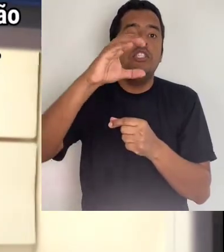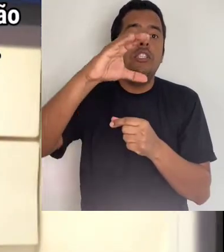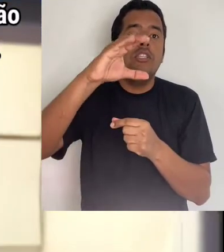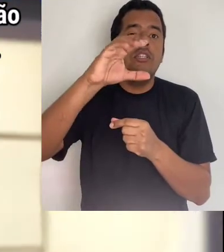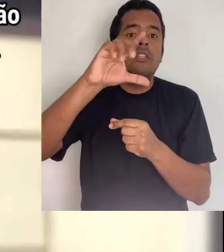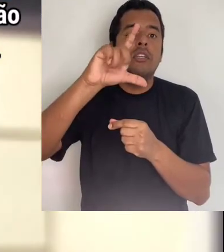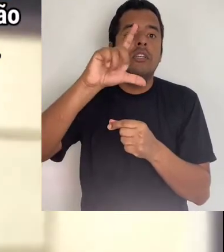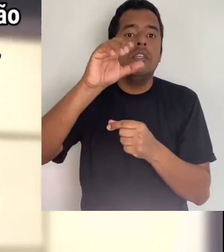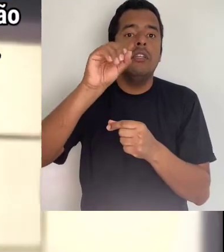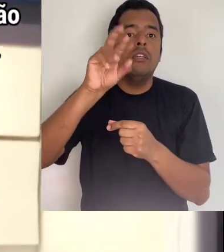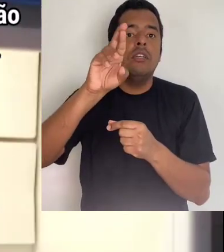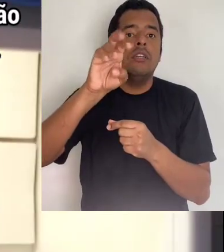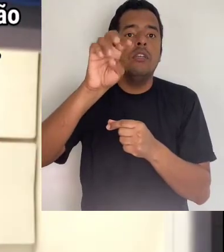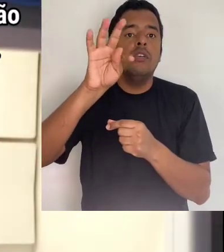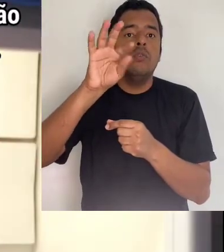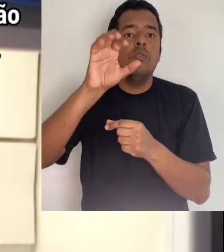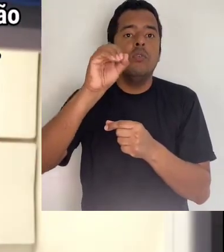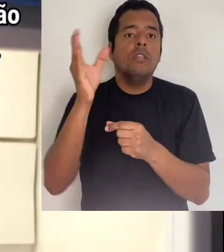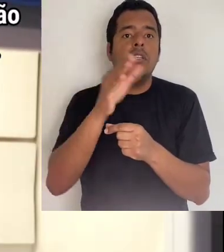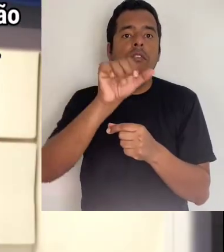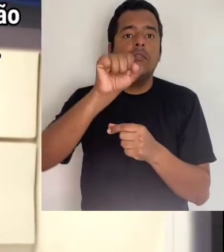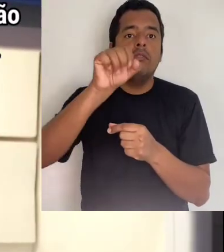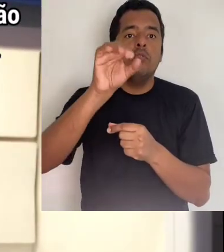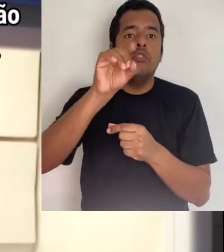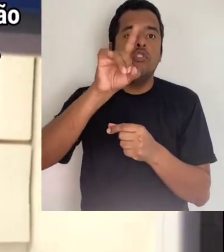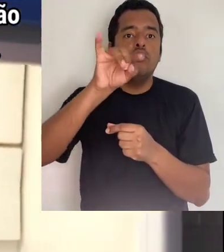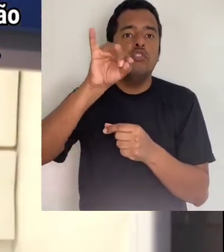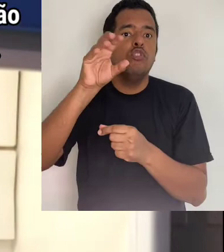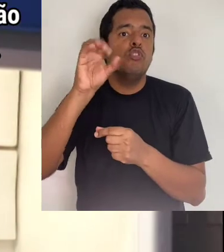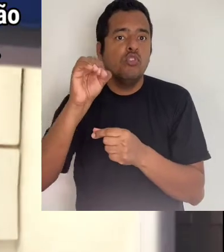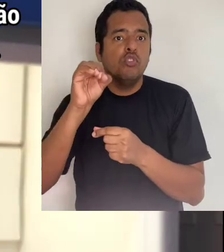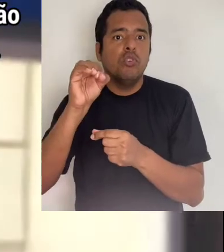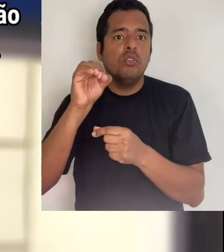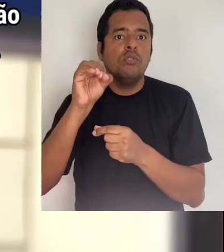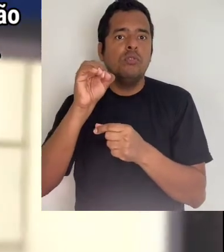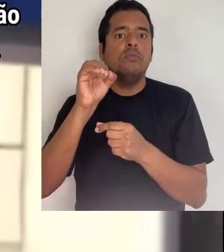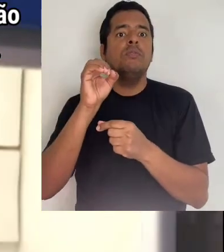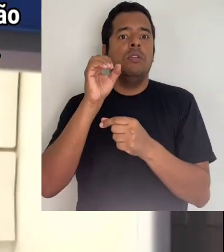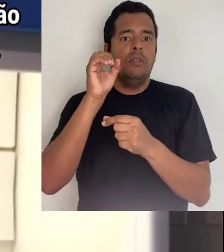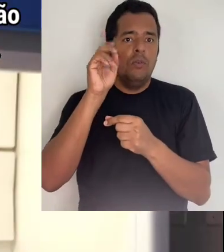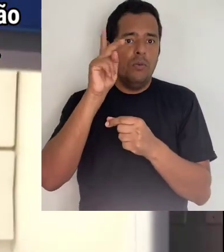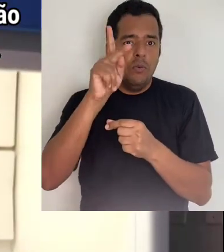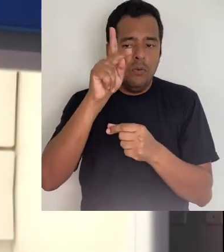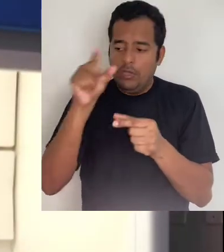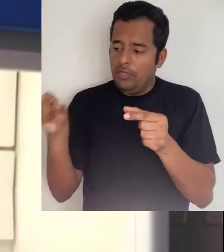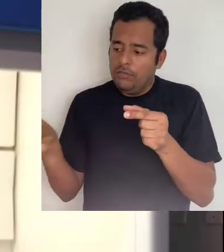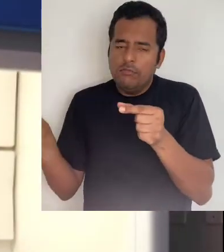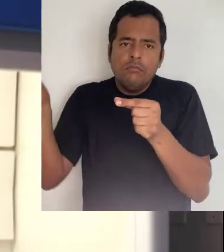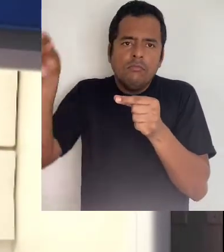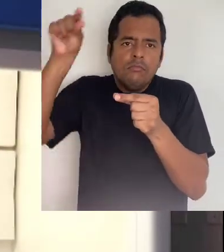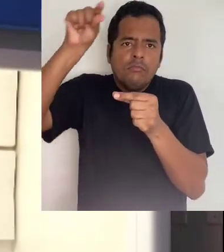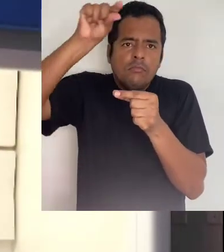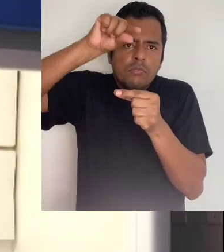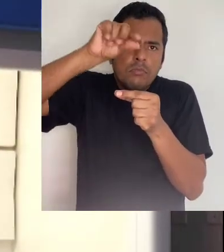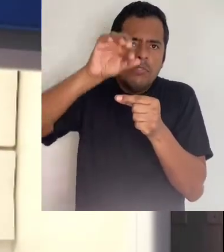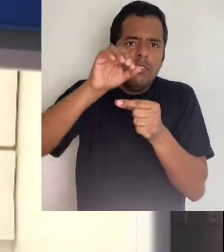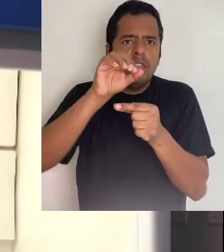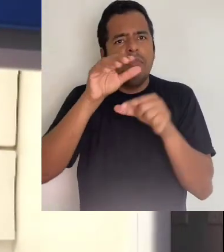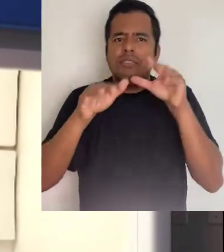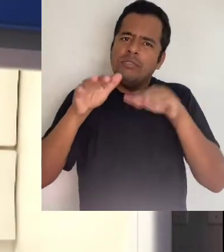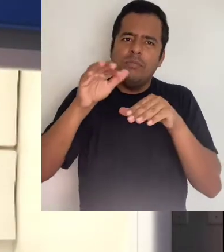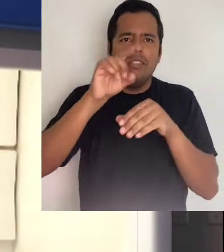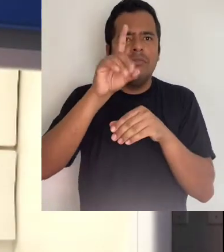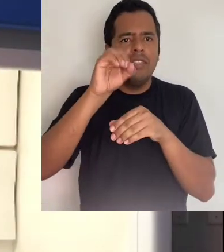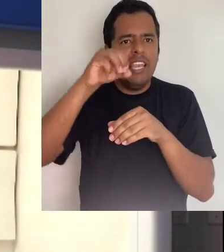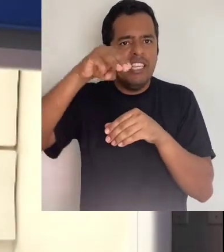de cloreto de sódio, certo? Para que isso? A solução de cloreto de sódio ela tem uma função de quebrar a emulsão, tá? Então